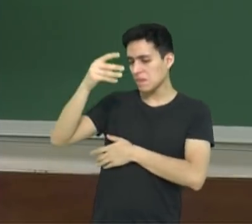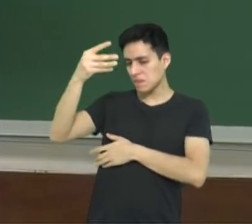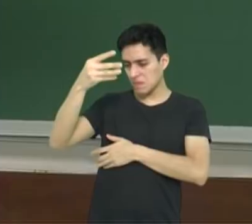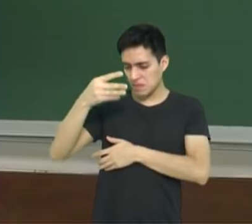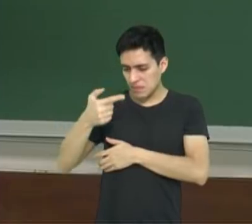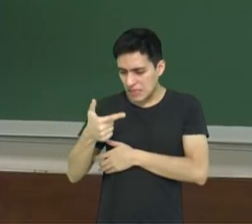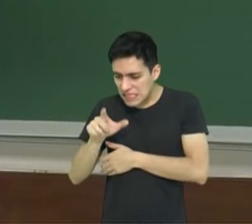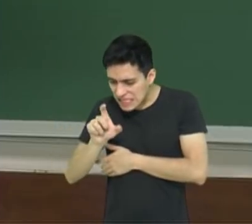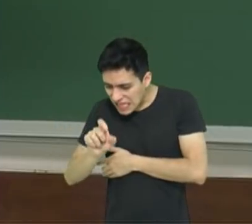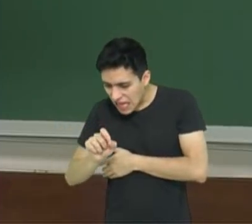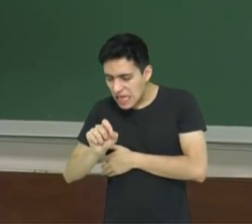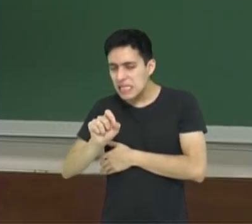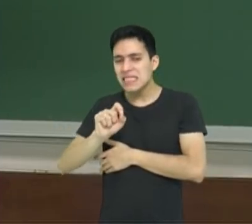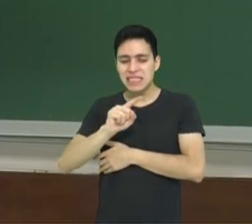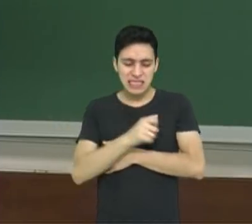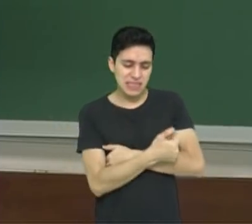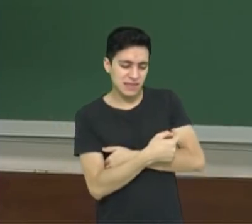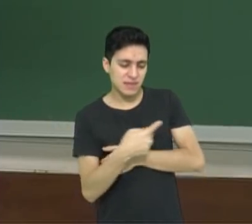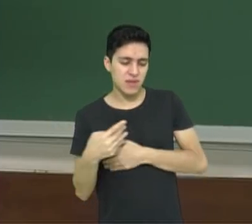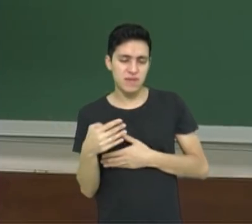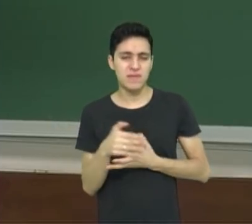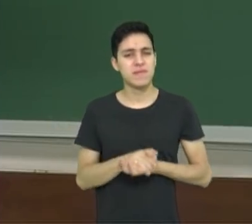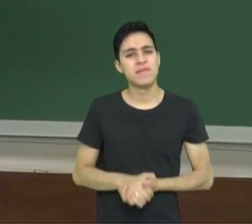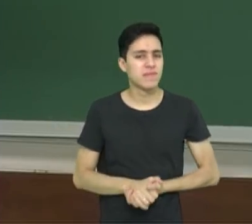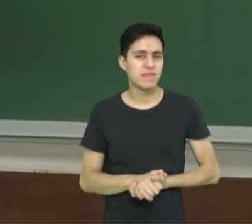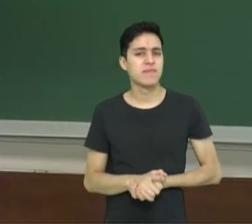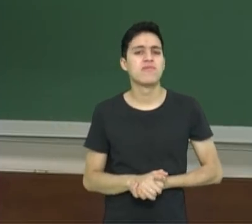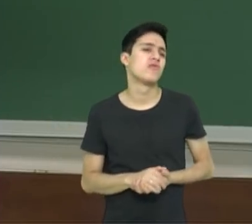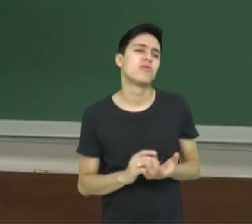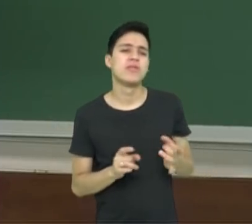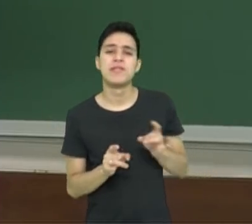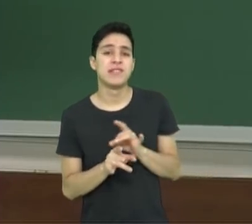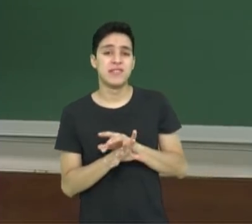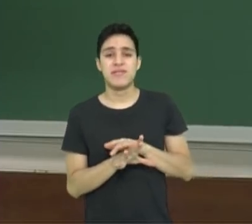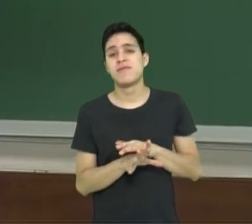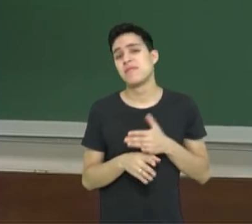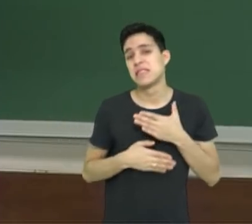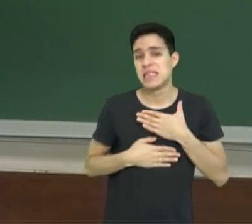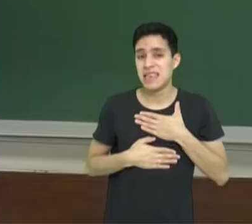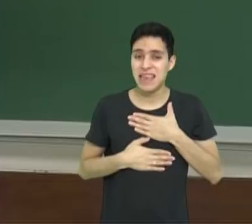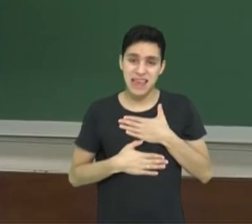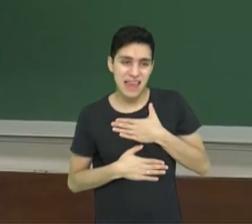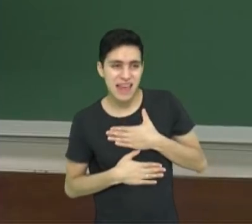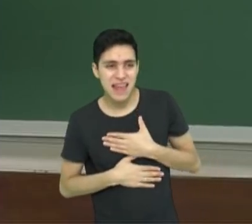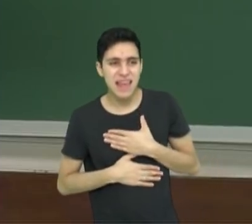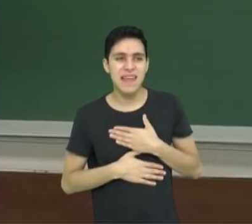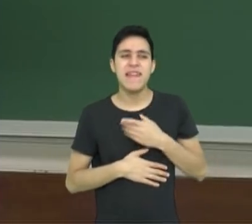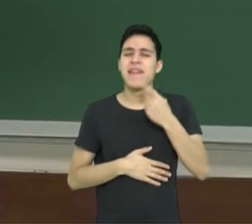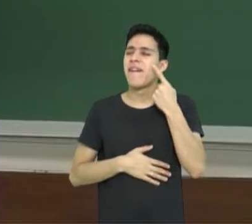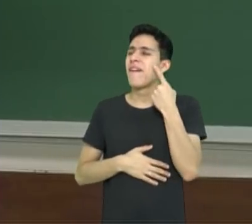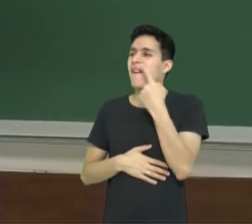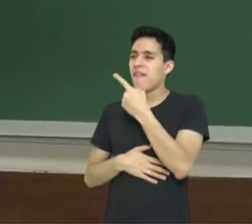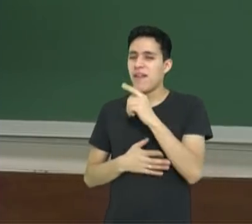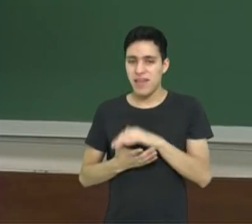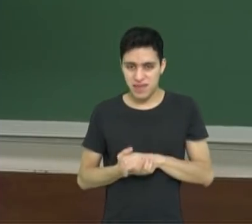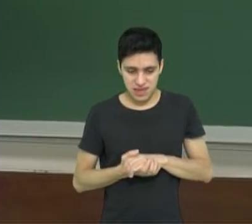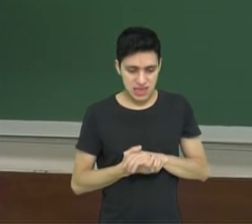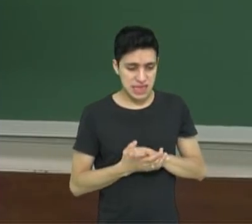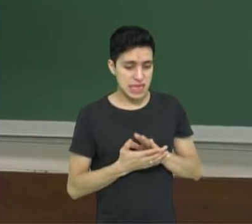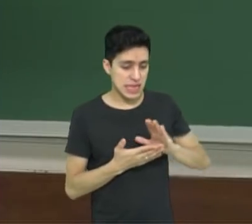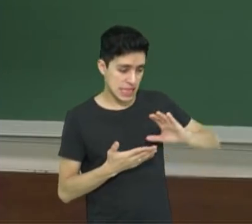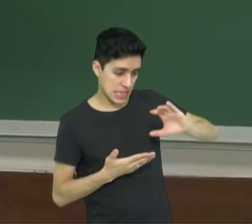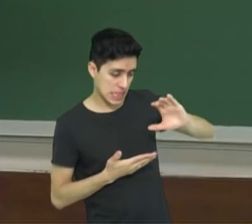mais 10, 14. Pronto, ó, acabou. Letra já está para um lado, ó, você somar